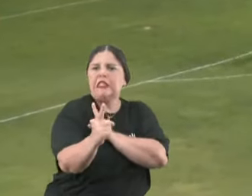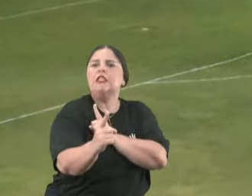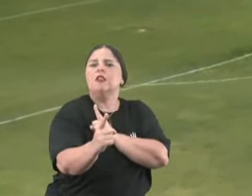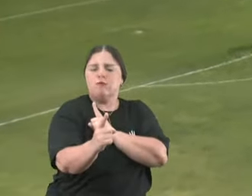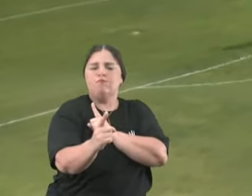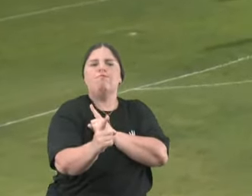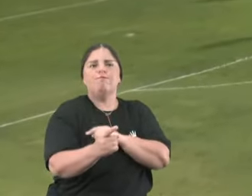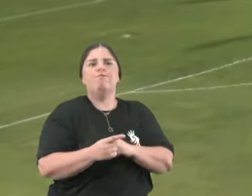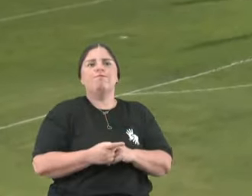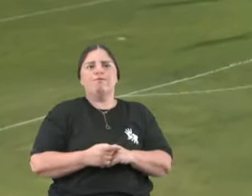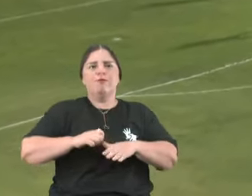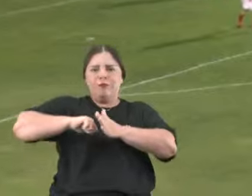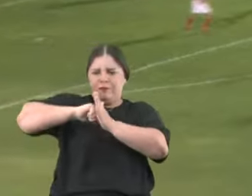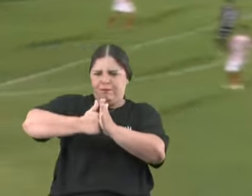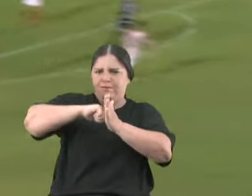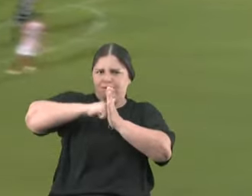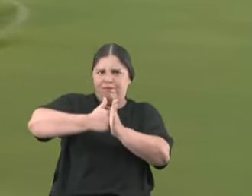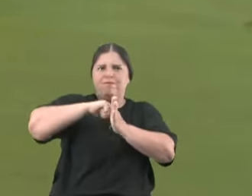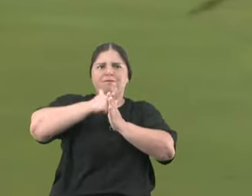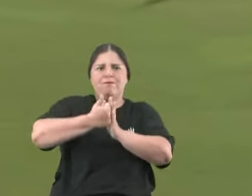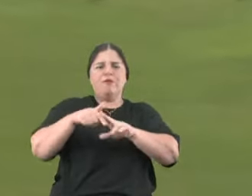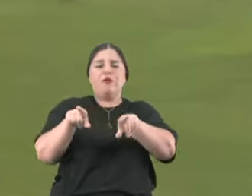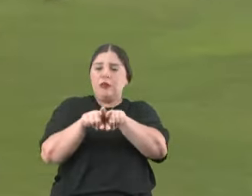E não mexe mais o CRB, né?